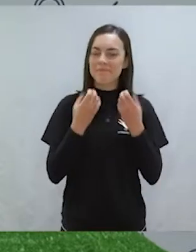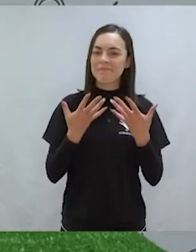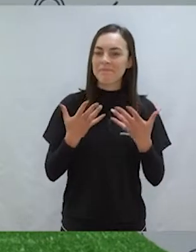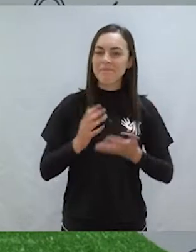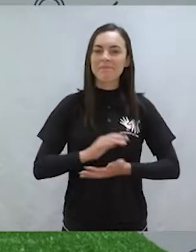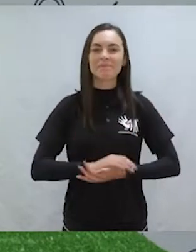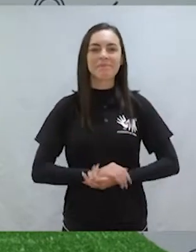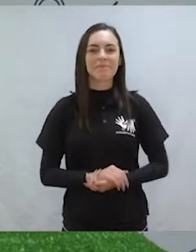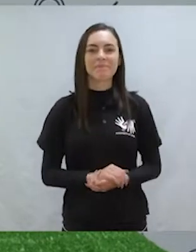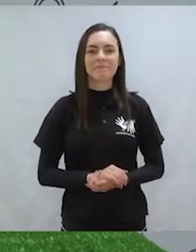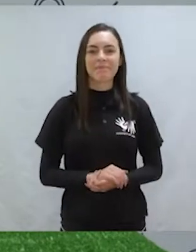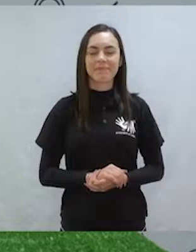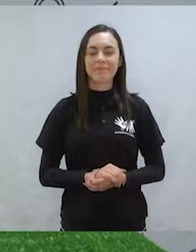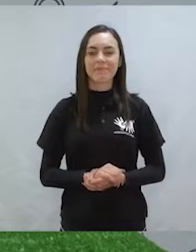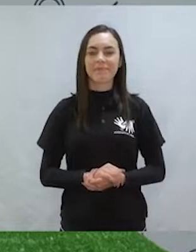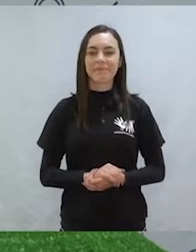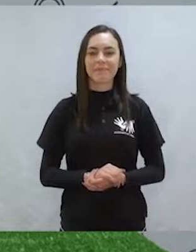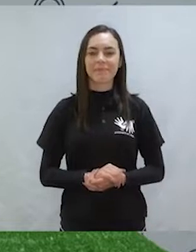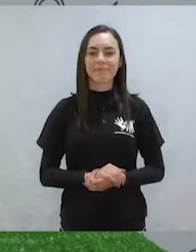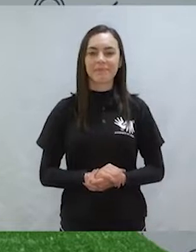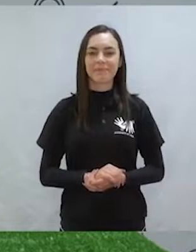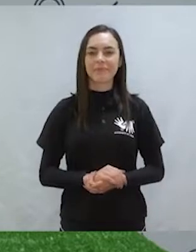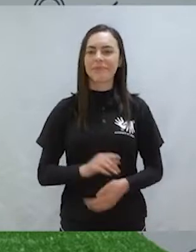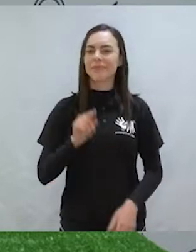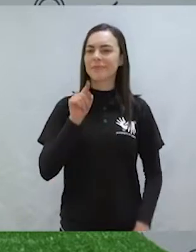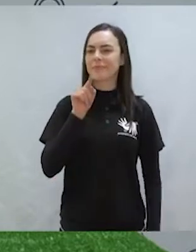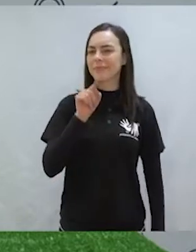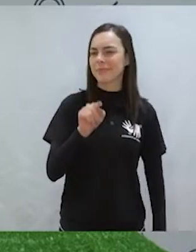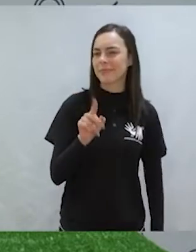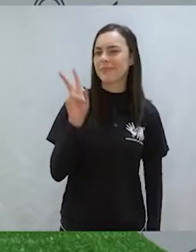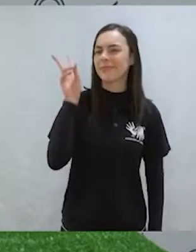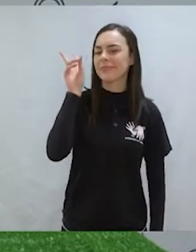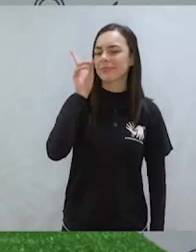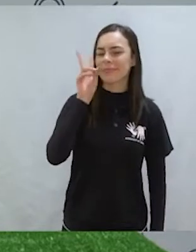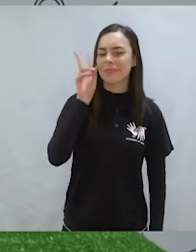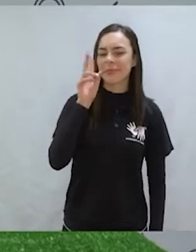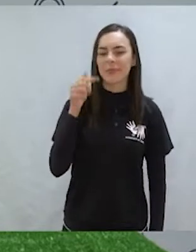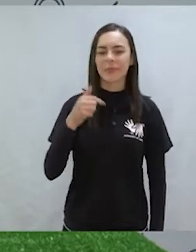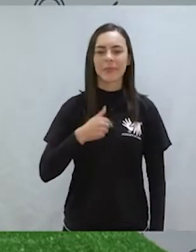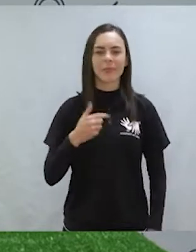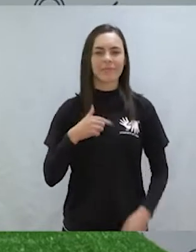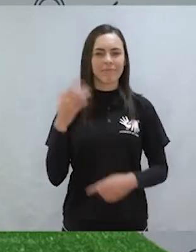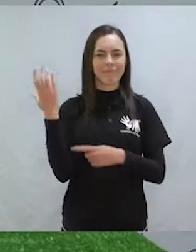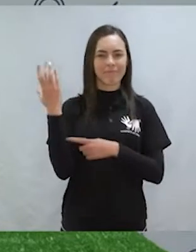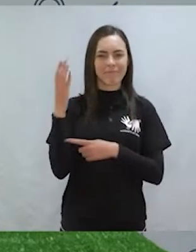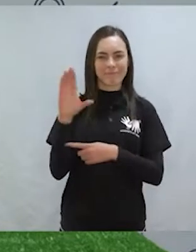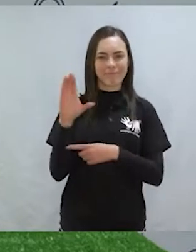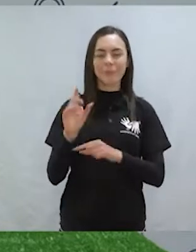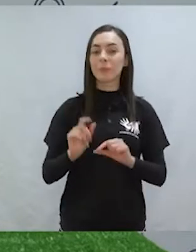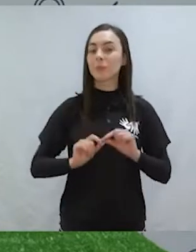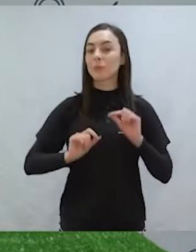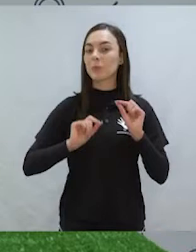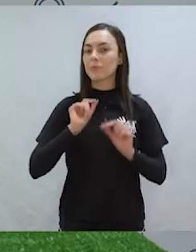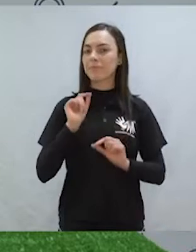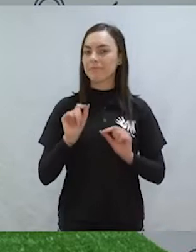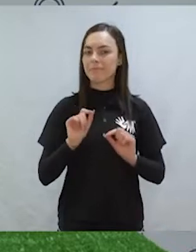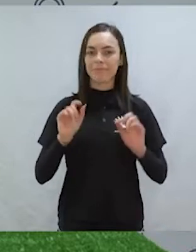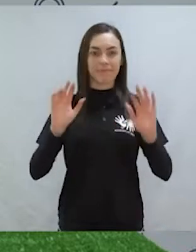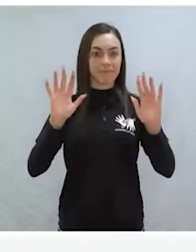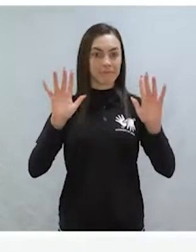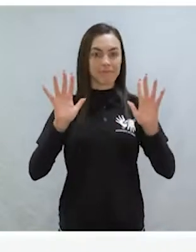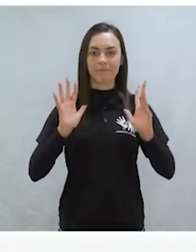Muito bem! E vocês sempre lembram quando eu coloco essa tela aqui, na importância de